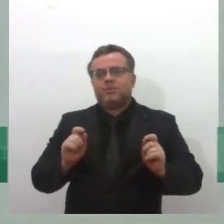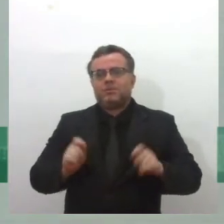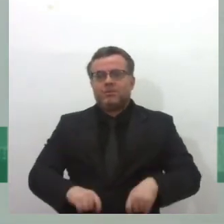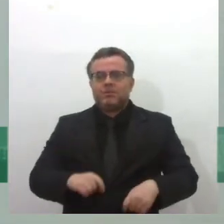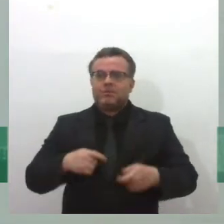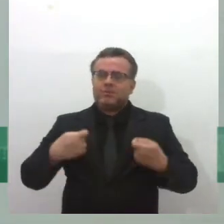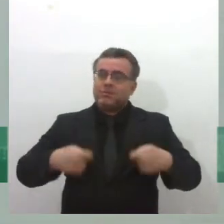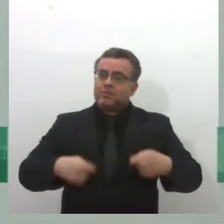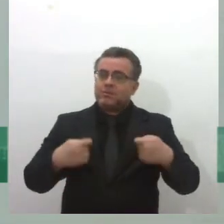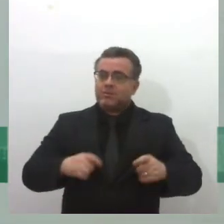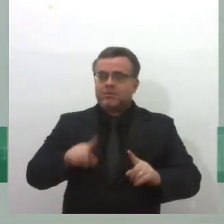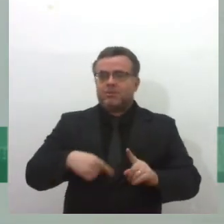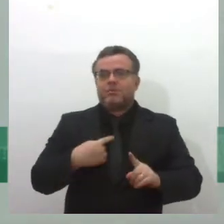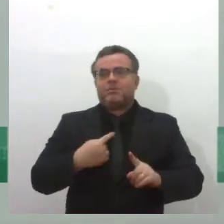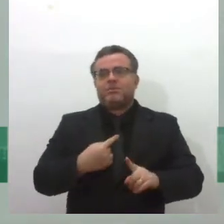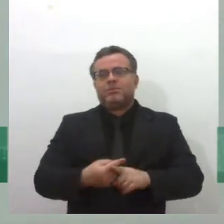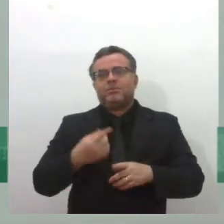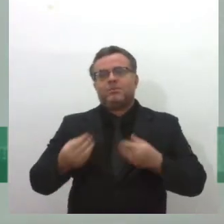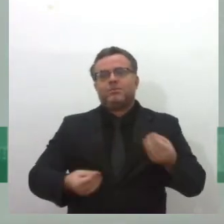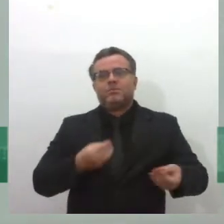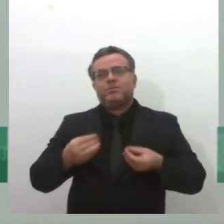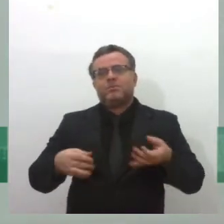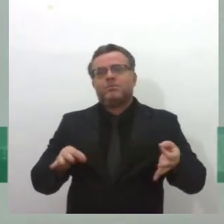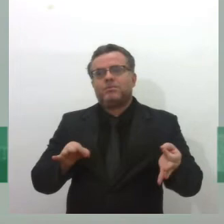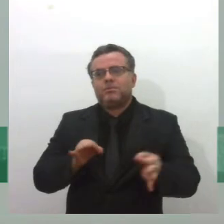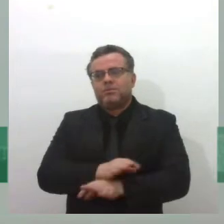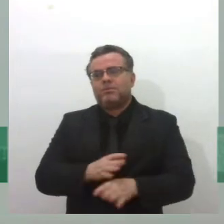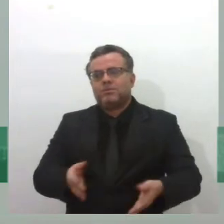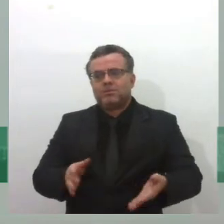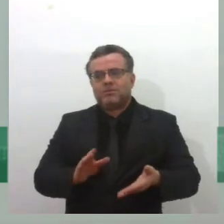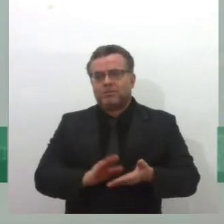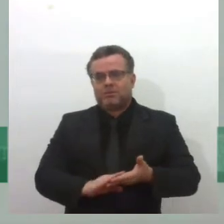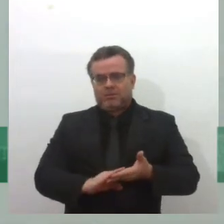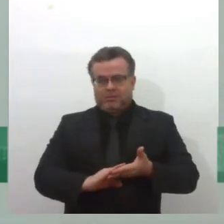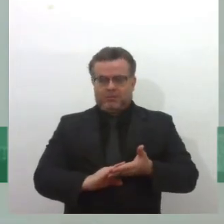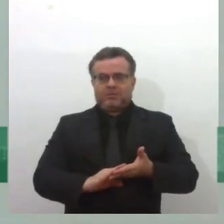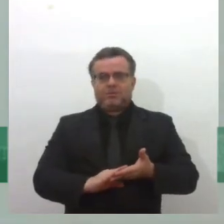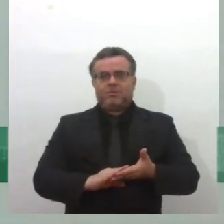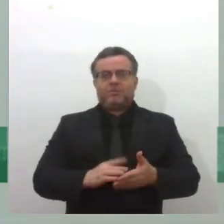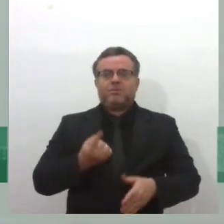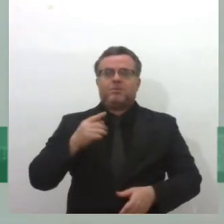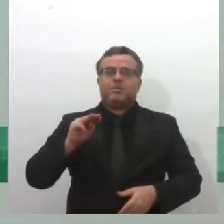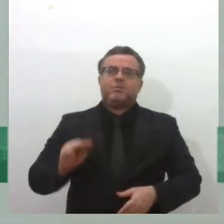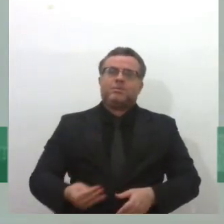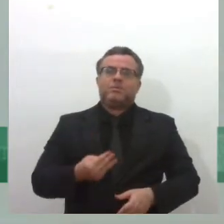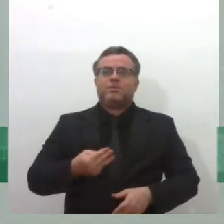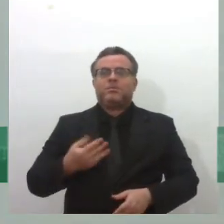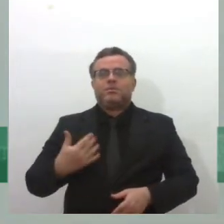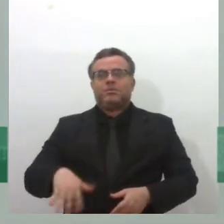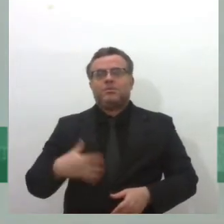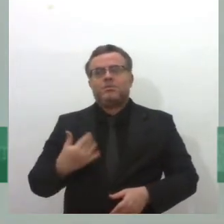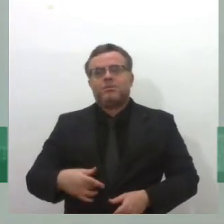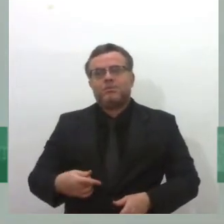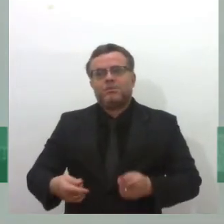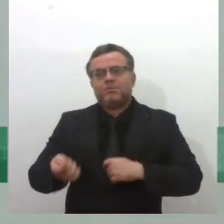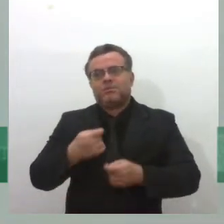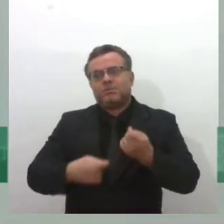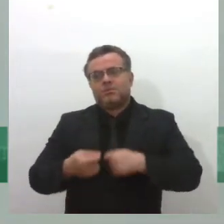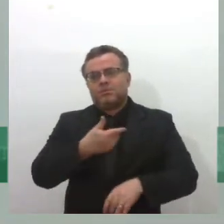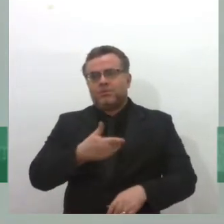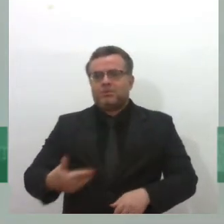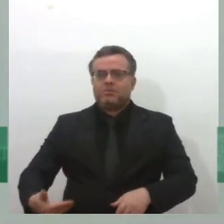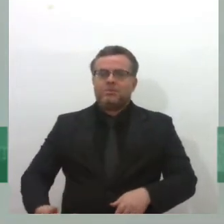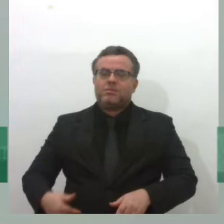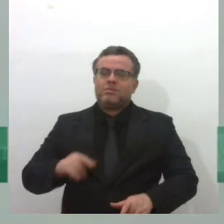aumentar a casa. Isso é possível, aumentar a casa aqui com R$1.000? Na administração pública, a mesma